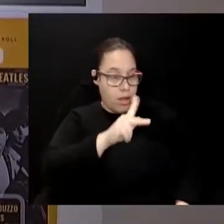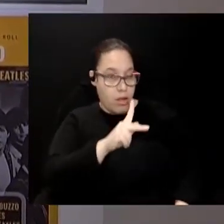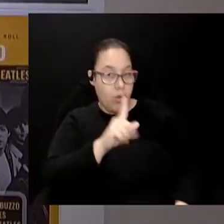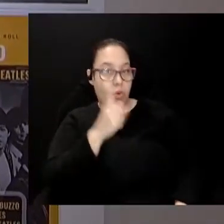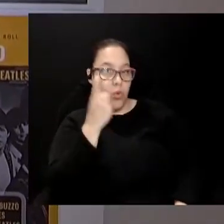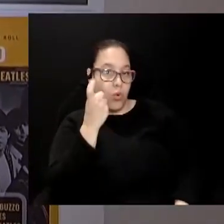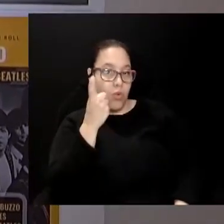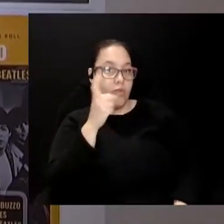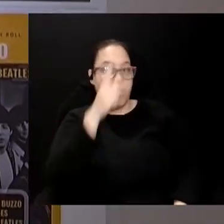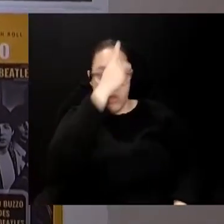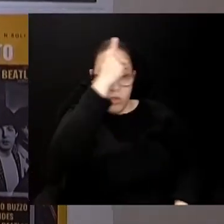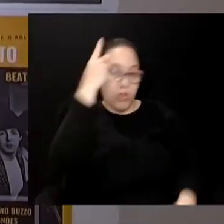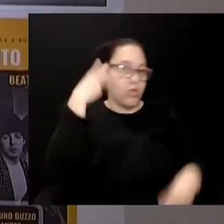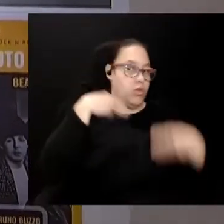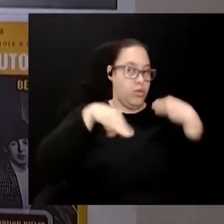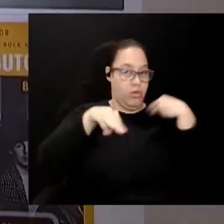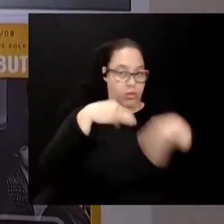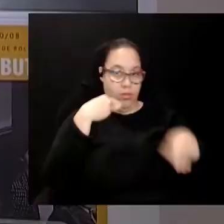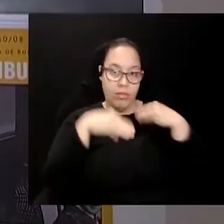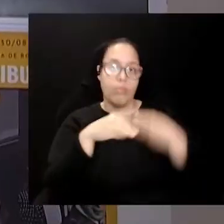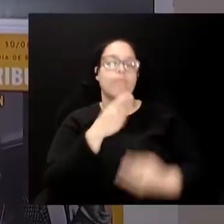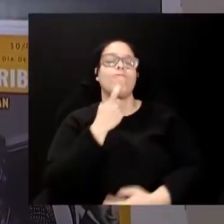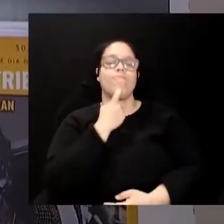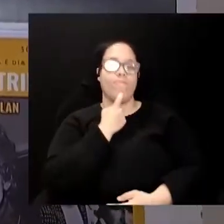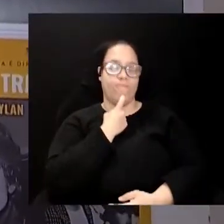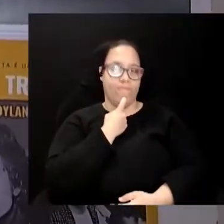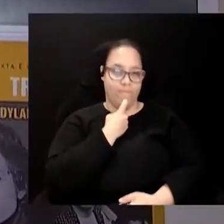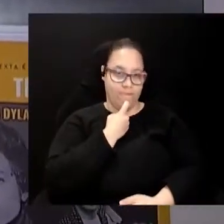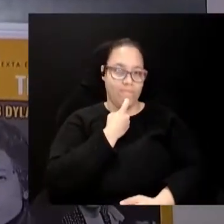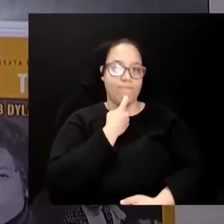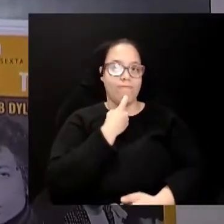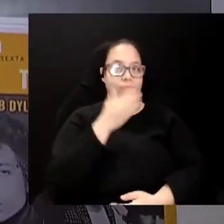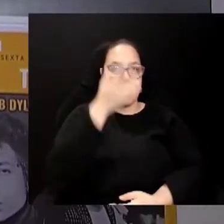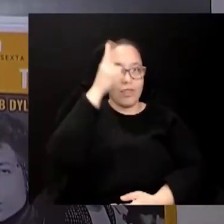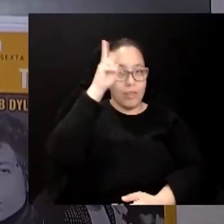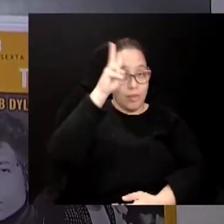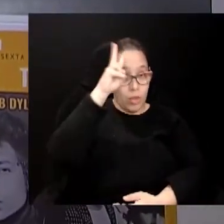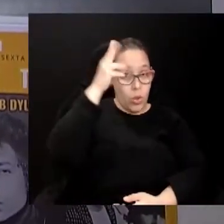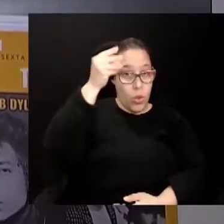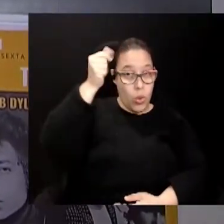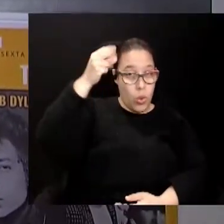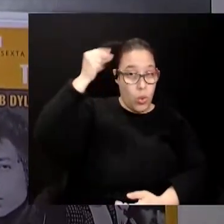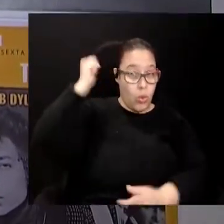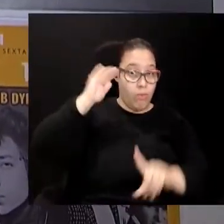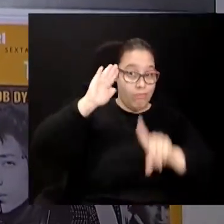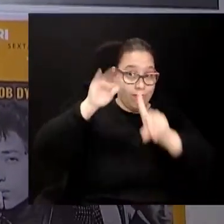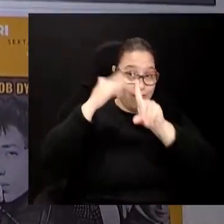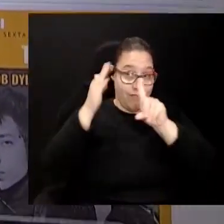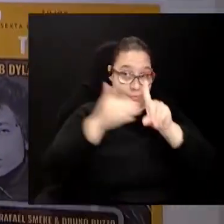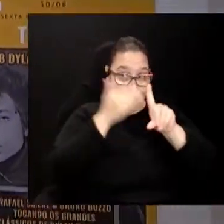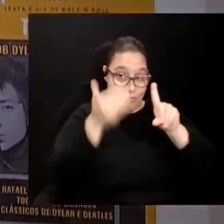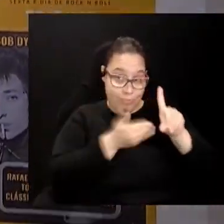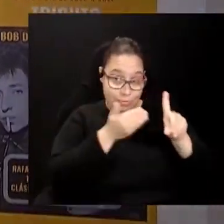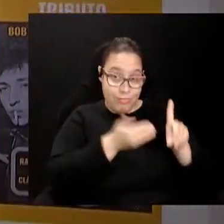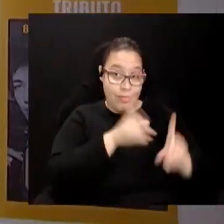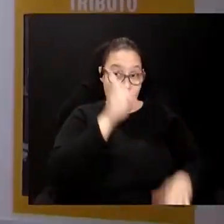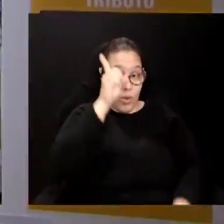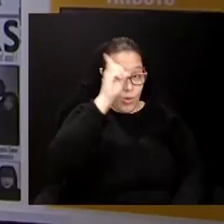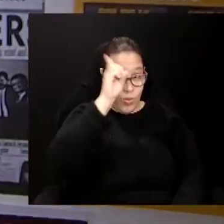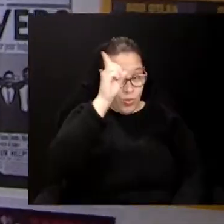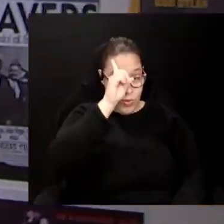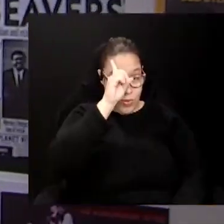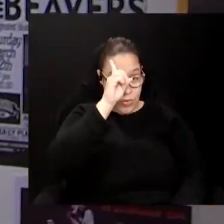da cidade que quis resgatar e homenagear durante esse dia, né, que é o dia 13